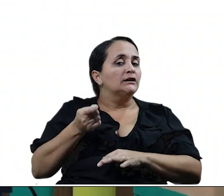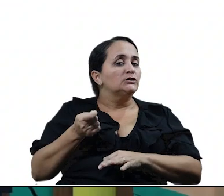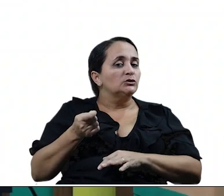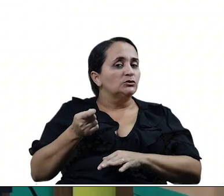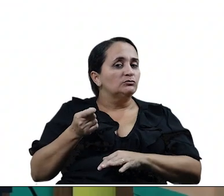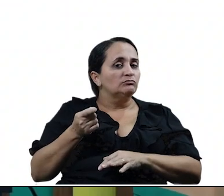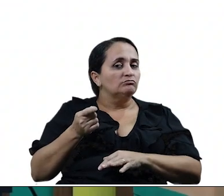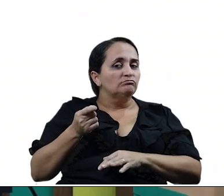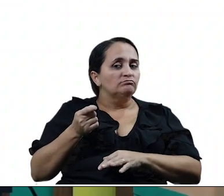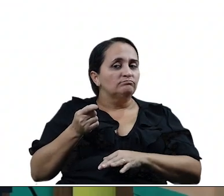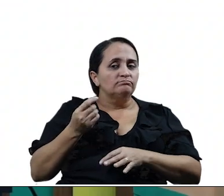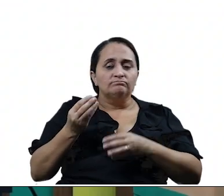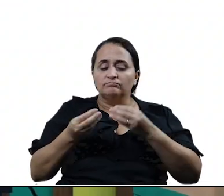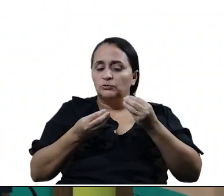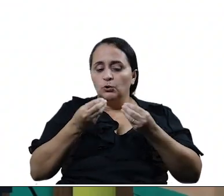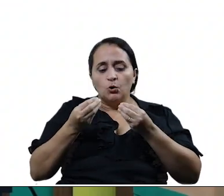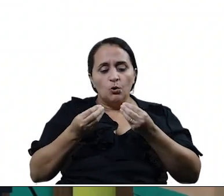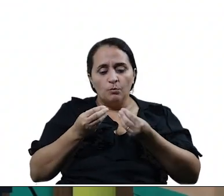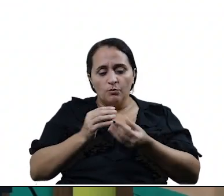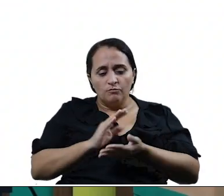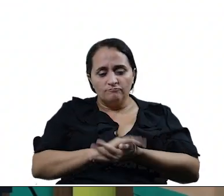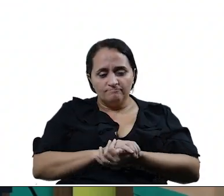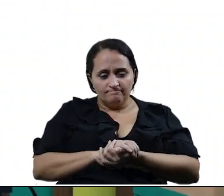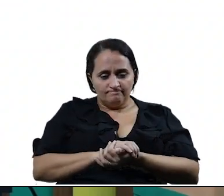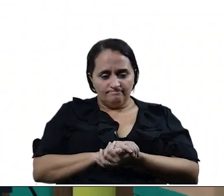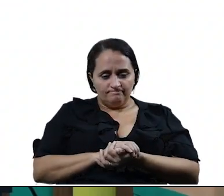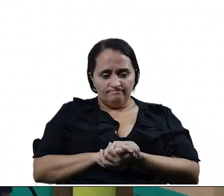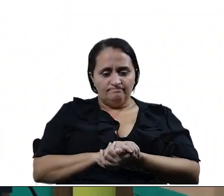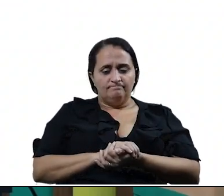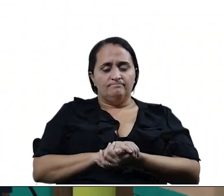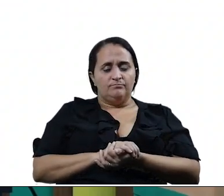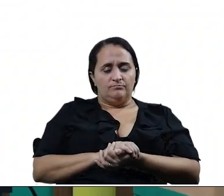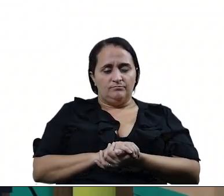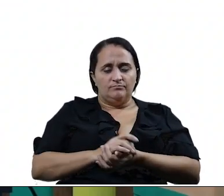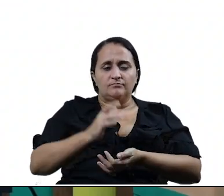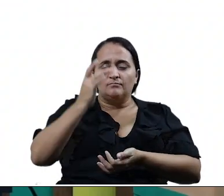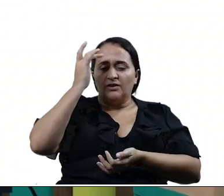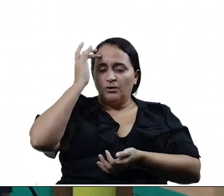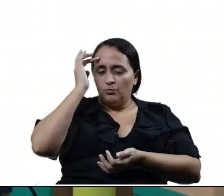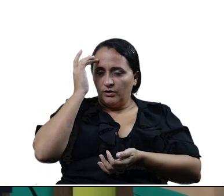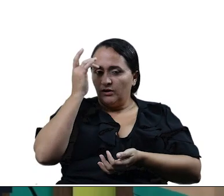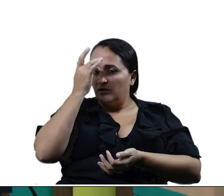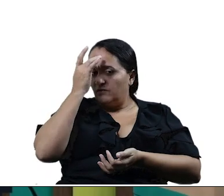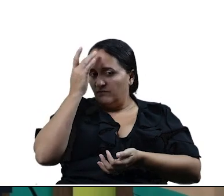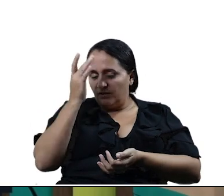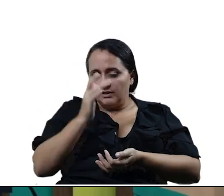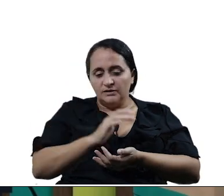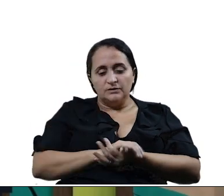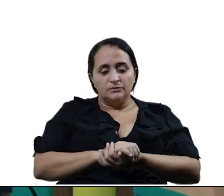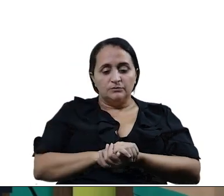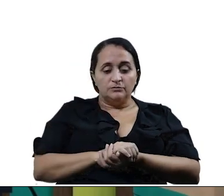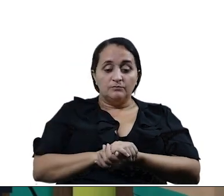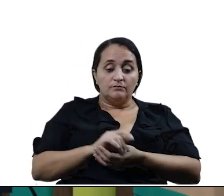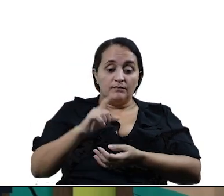que ele organizou? Eu acho que está fácil de saber. Vamos lá, eu tenho